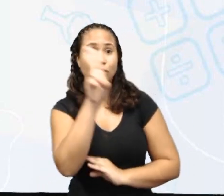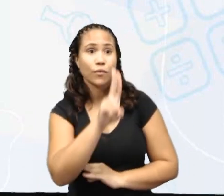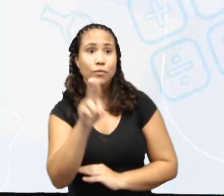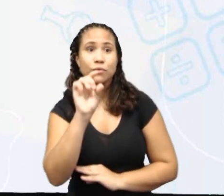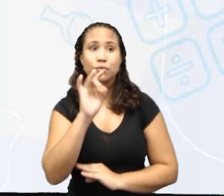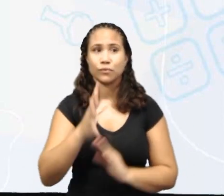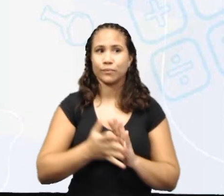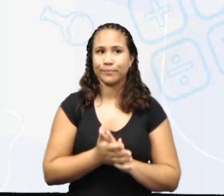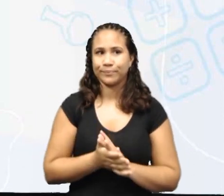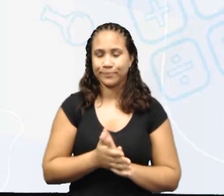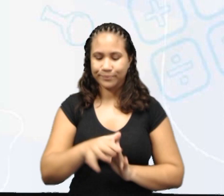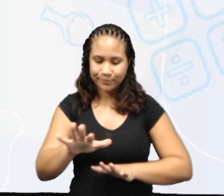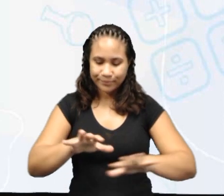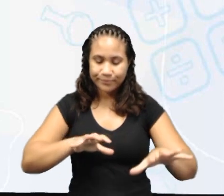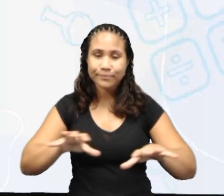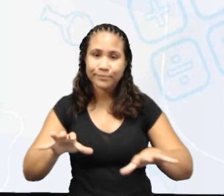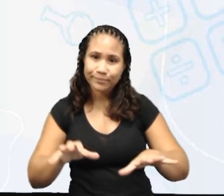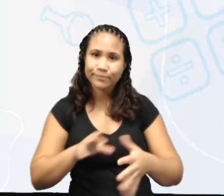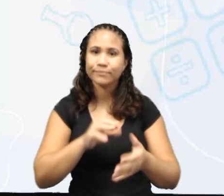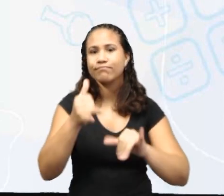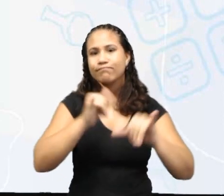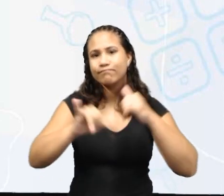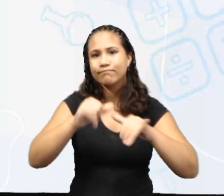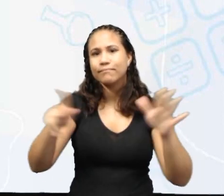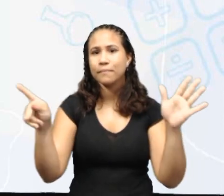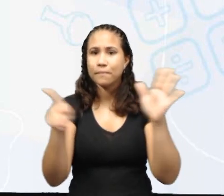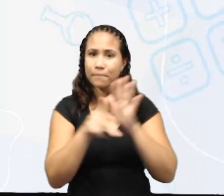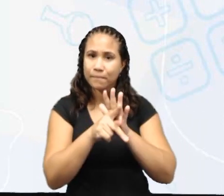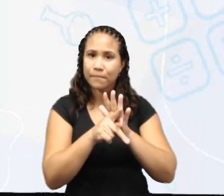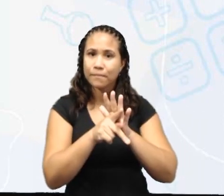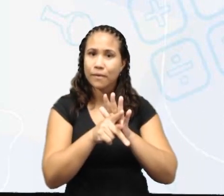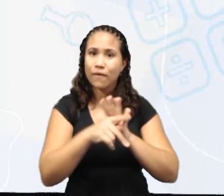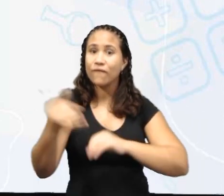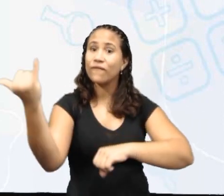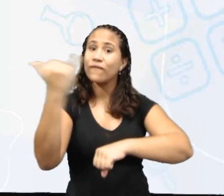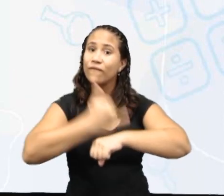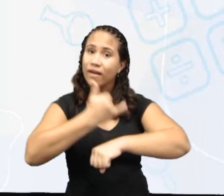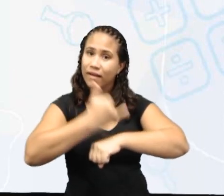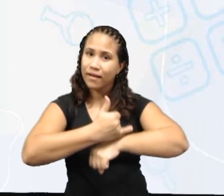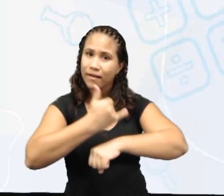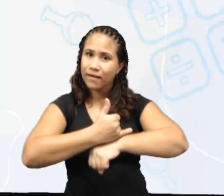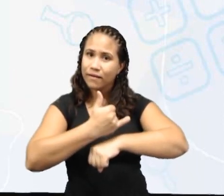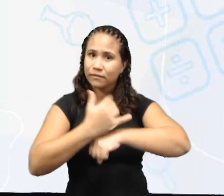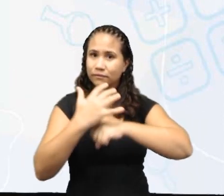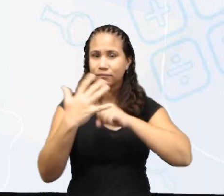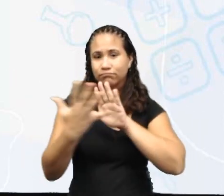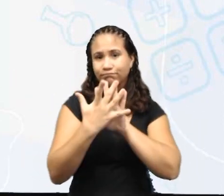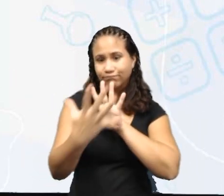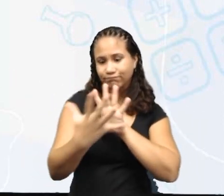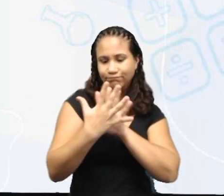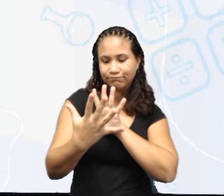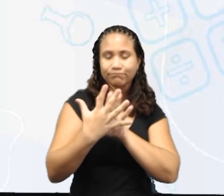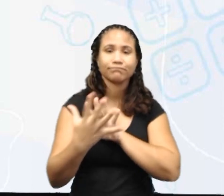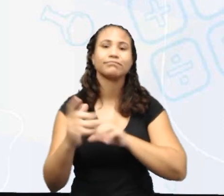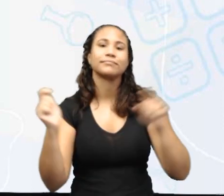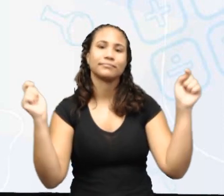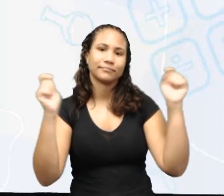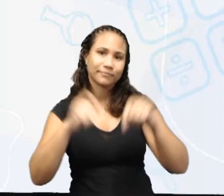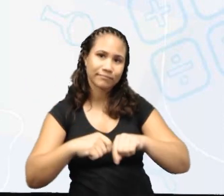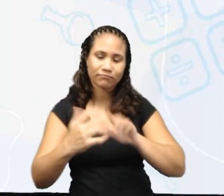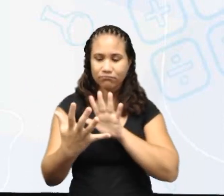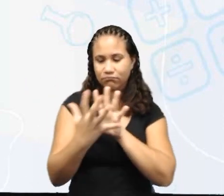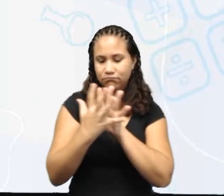funciona quando um dos componentes da mistura possui propriedades ferromagnéticas, ou seja, a capacidade